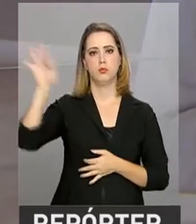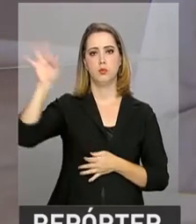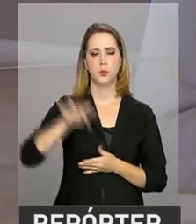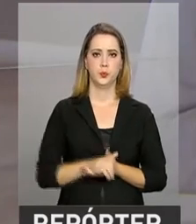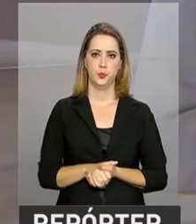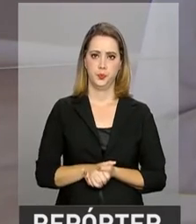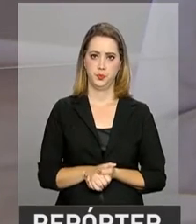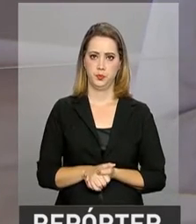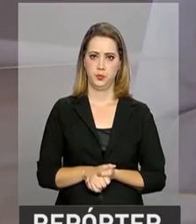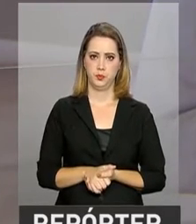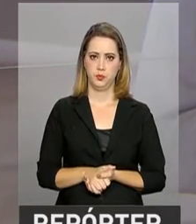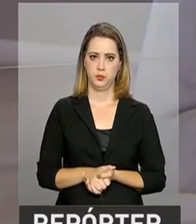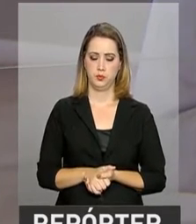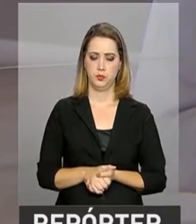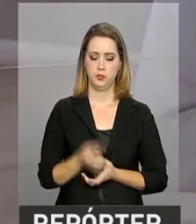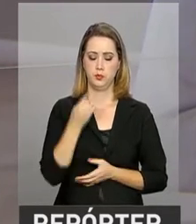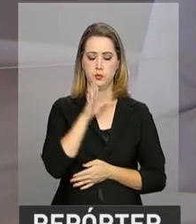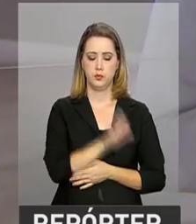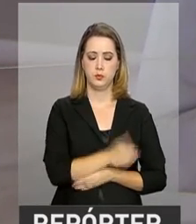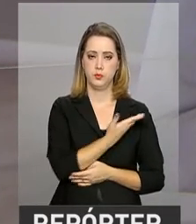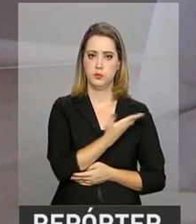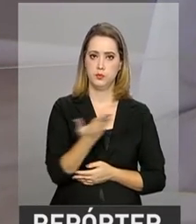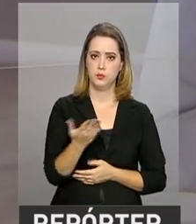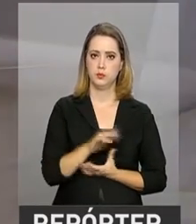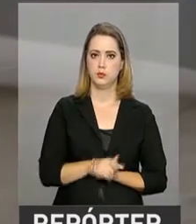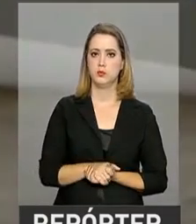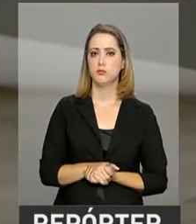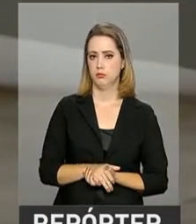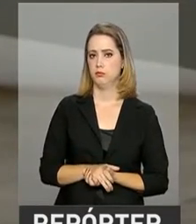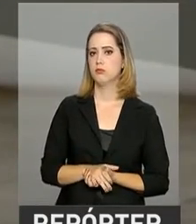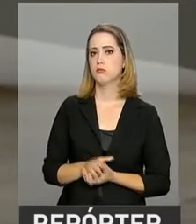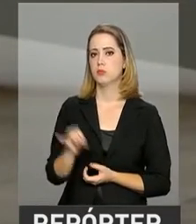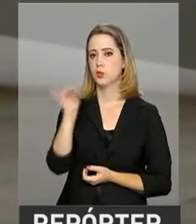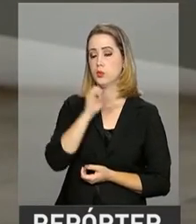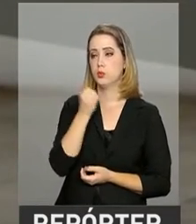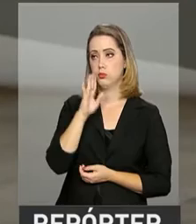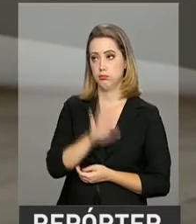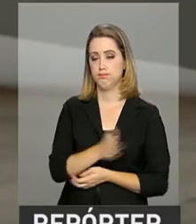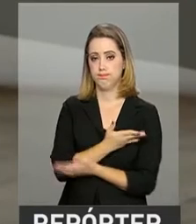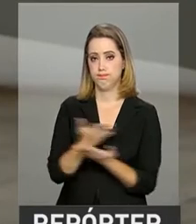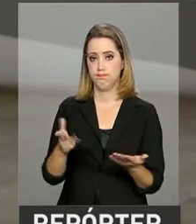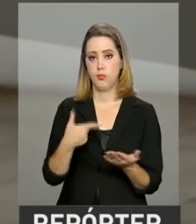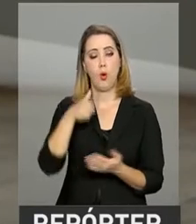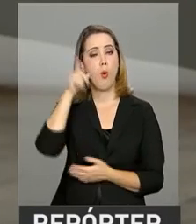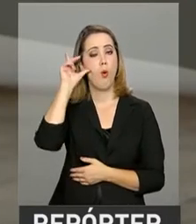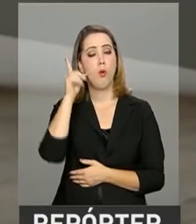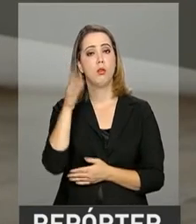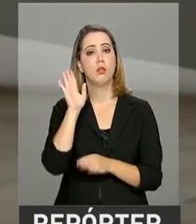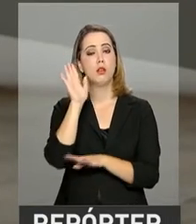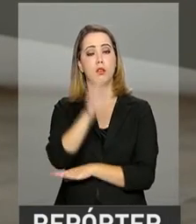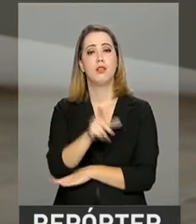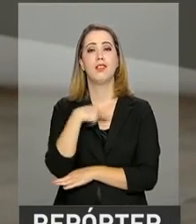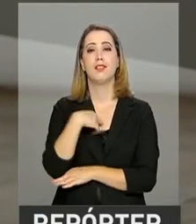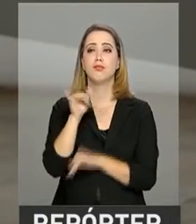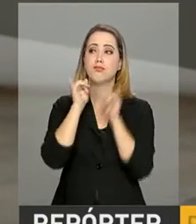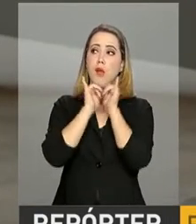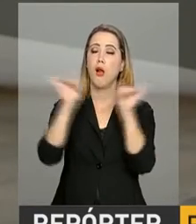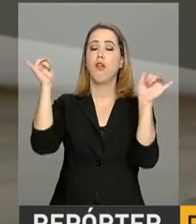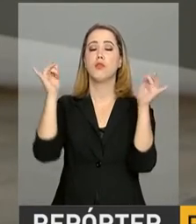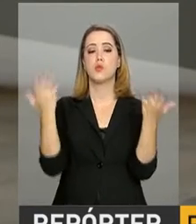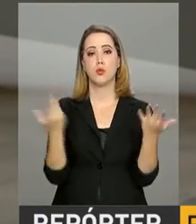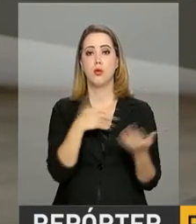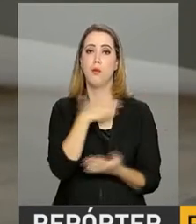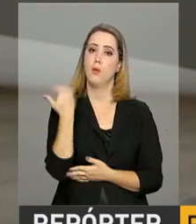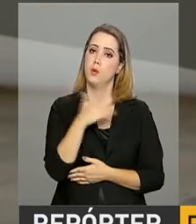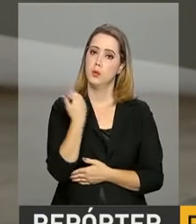Olá, Paulo, boa tarde para você. Olá, Roberto, boa tarde. Olha, Roberto, desde ontem à tarde, quando veio à tona a notícia do falecimento